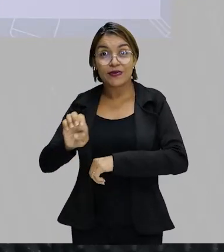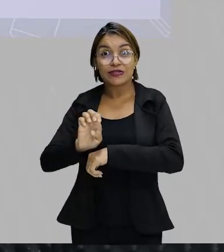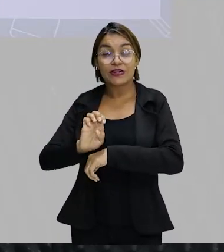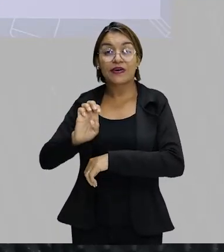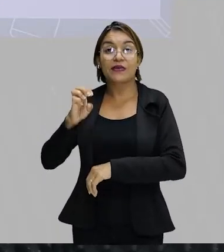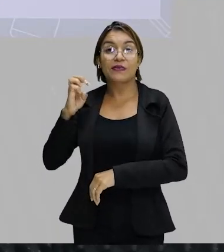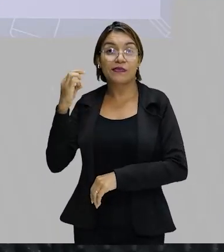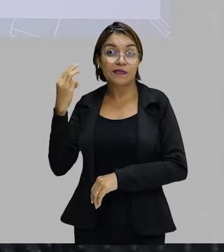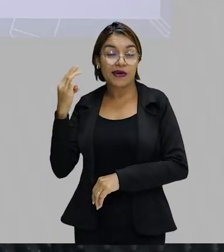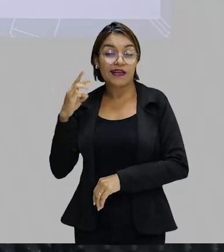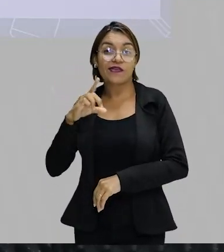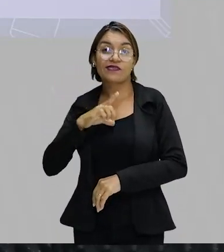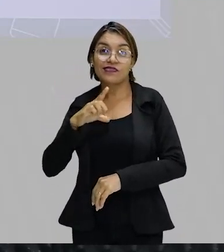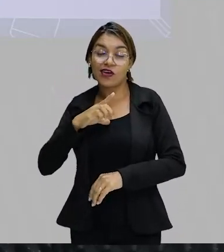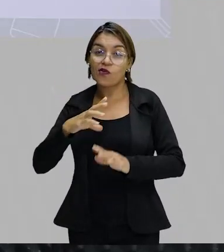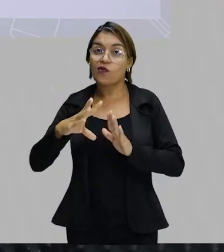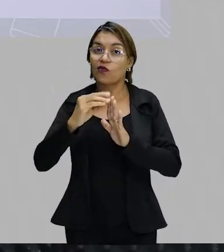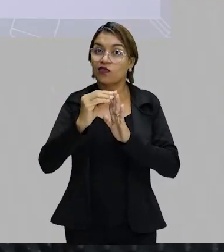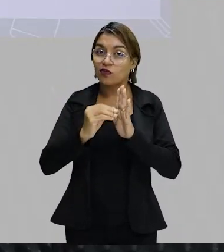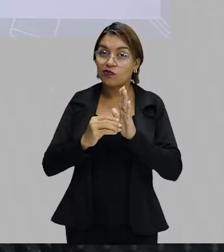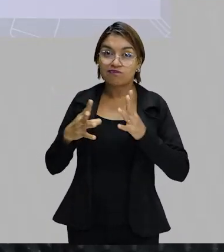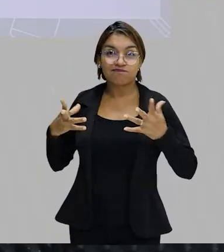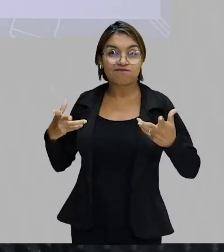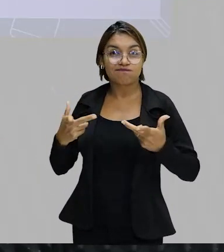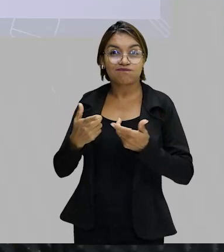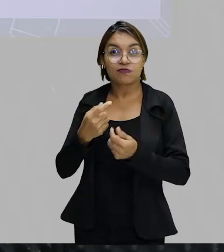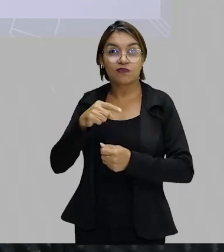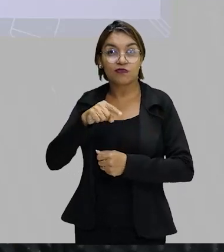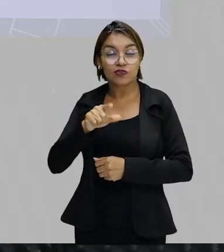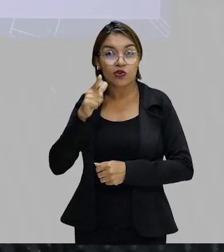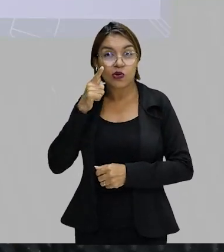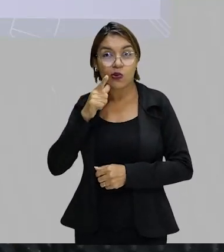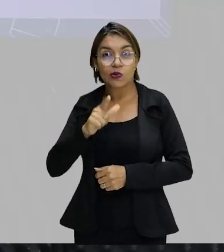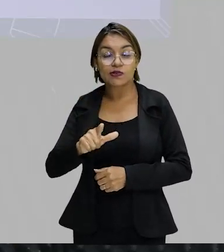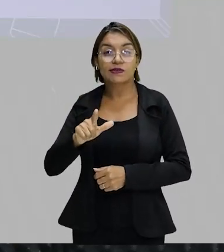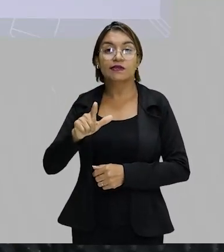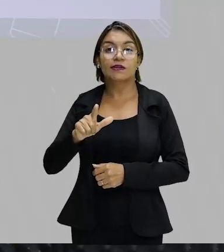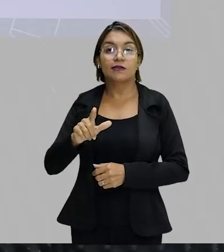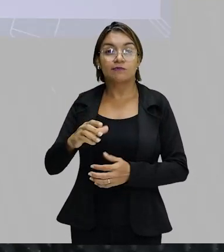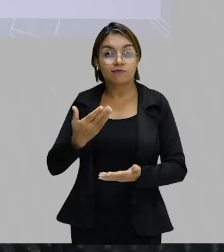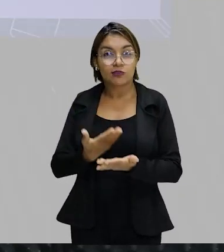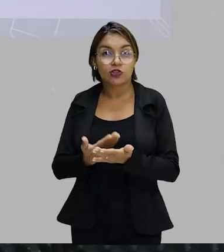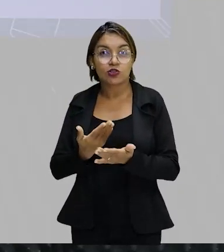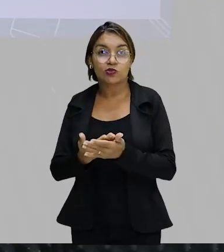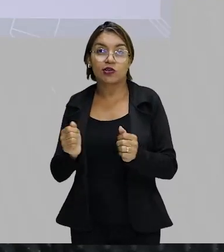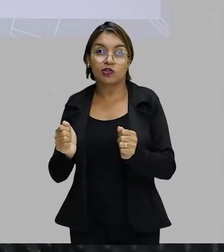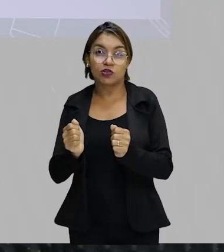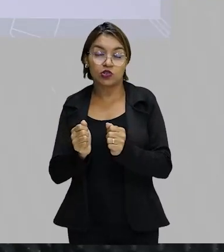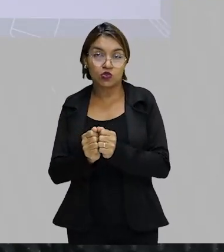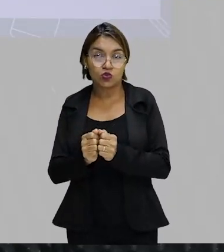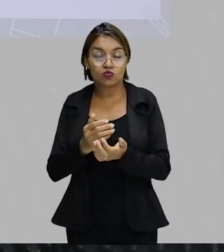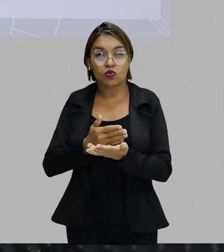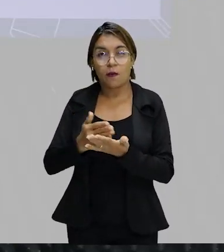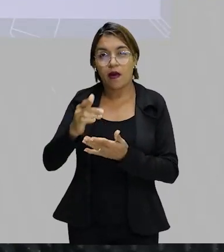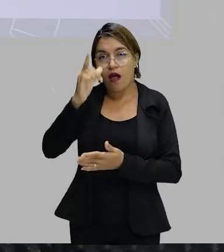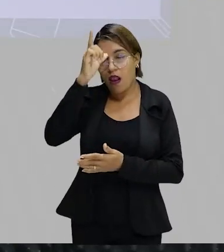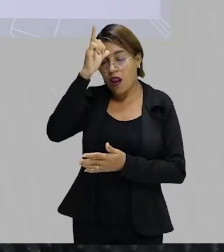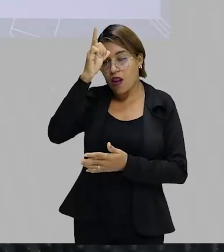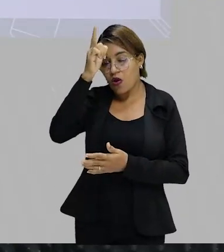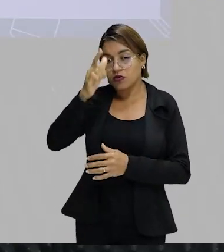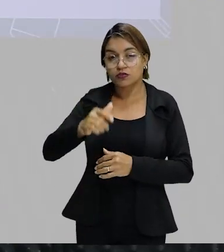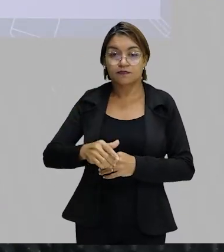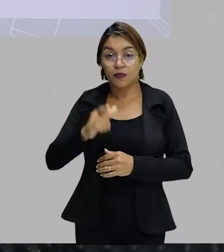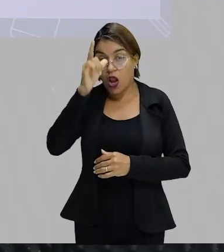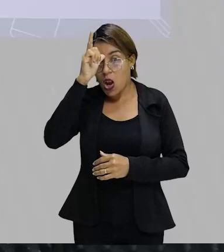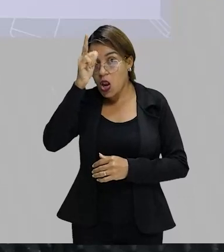tão importante, tão legal e tão específico, para que você possa fazer reflexões conosco a partir da lógica. E aí aqui nós estamos com a